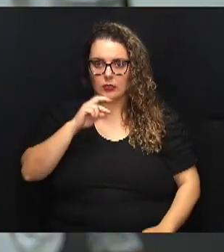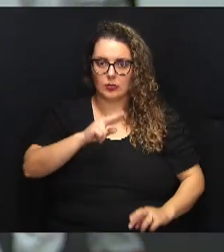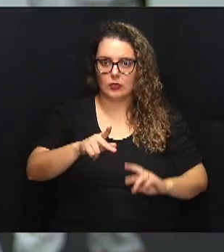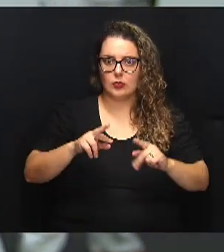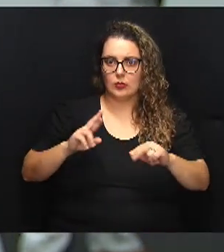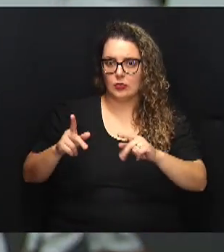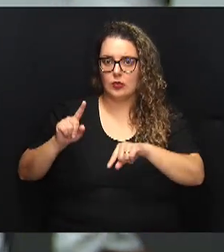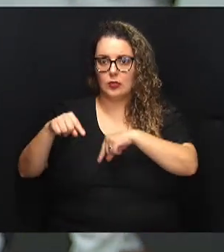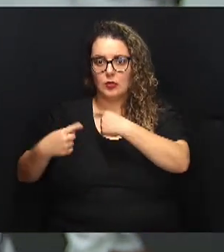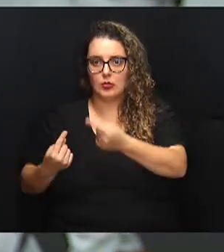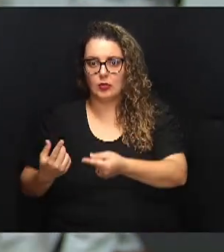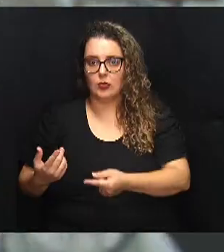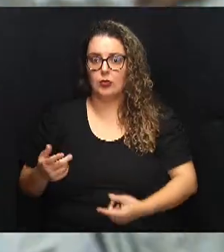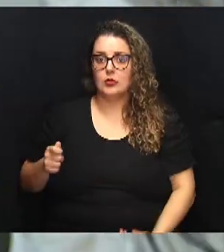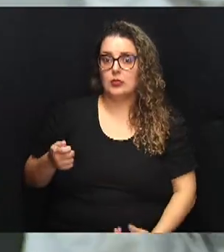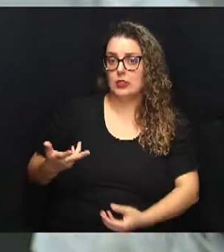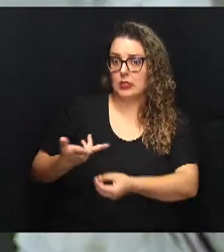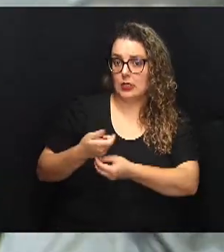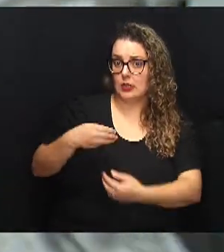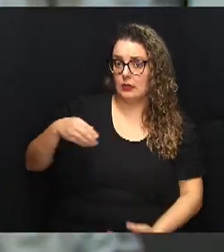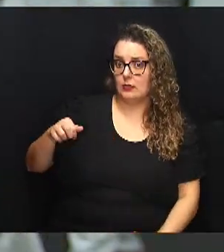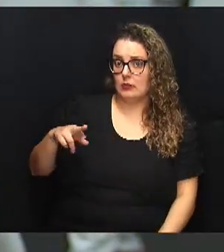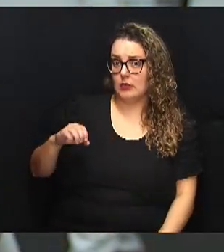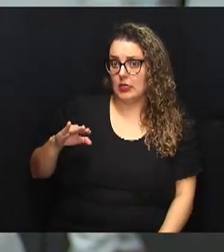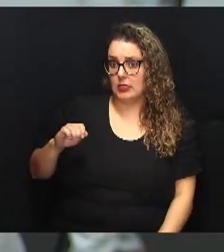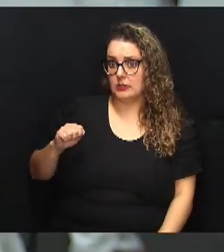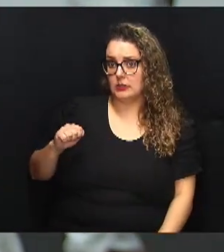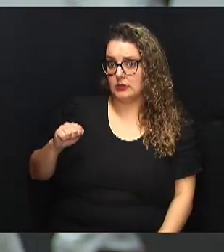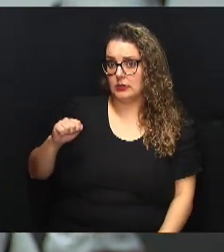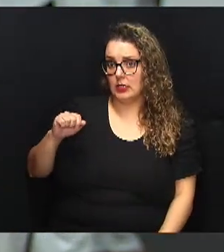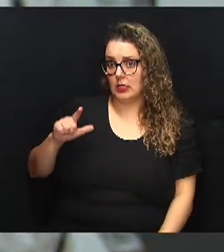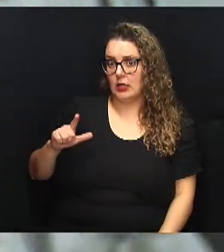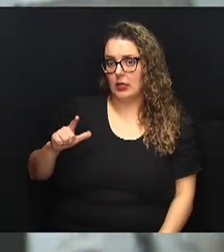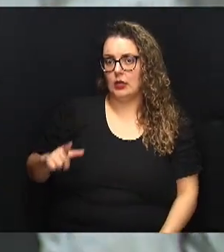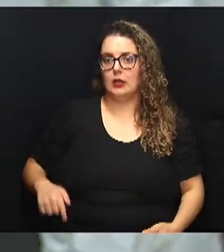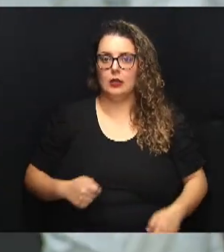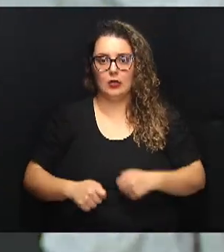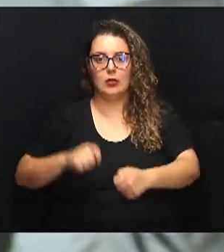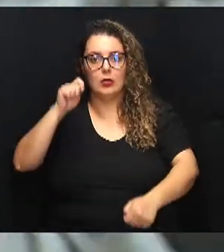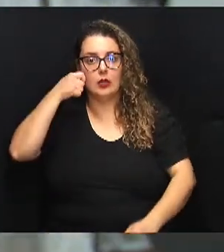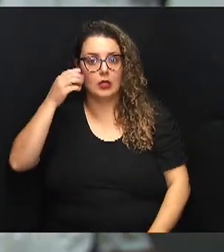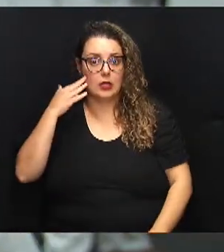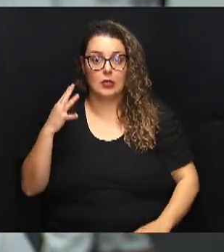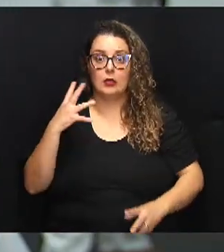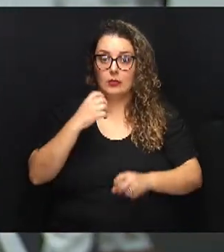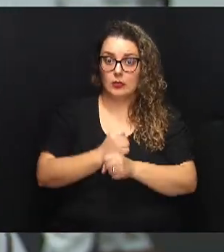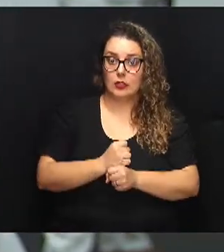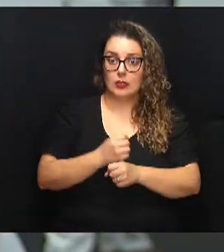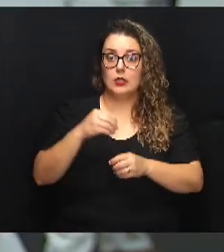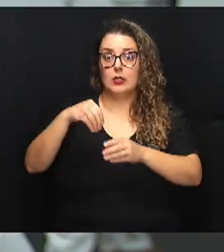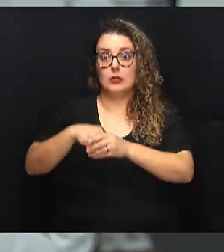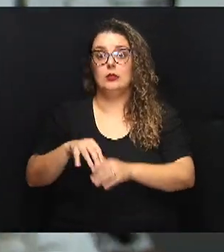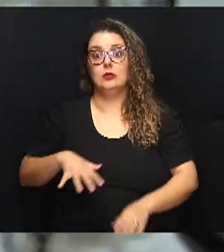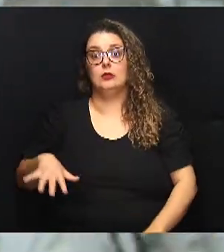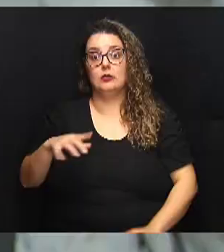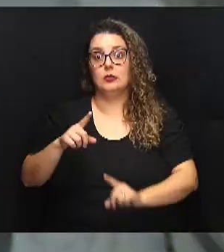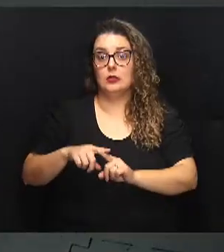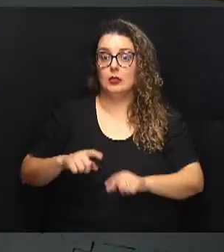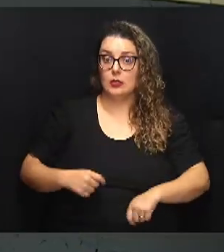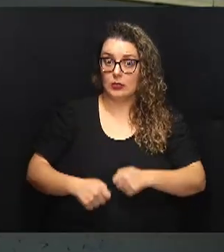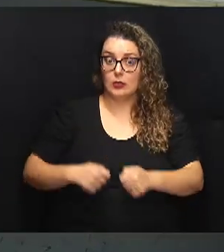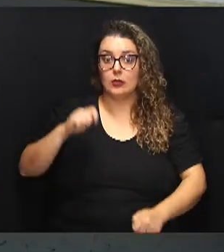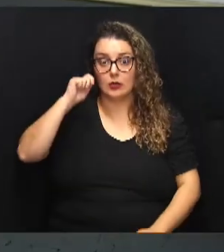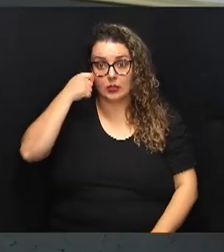Diferentemente de outras artes marciais, que a faixa preta é o caramba, o cara sabe tudo, dentro da nossa modalidade, a faixa preta